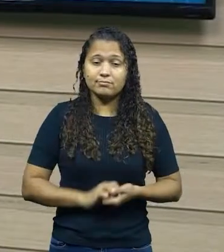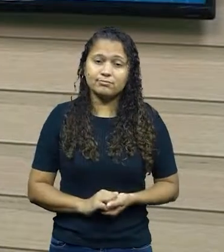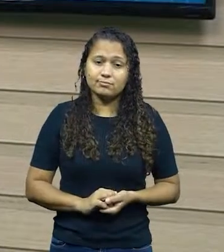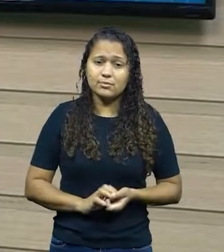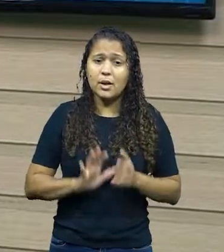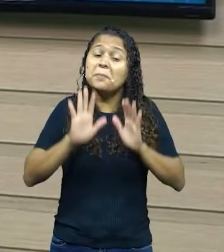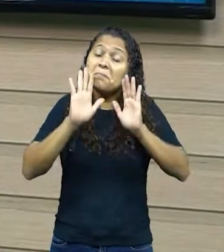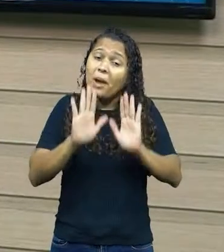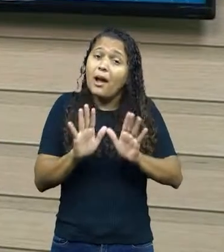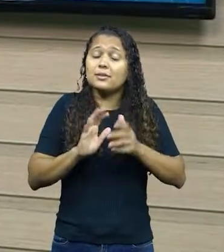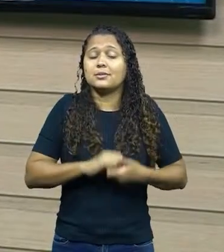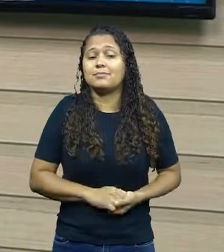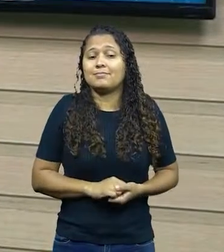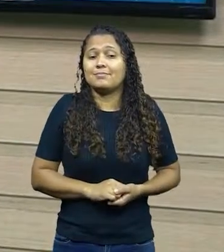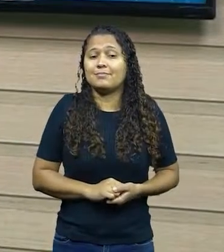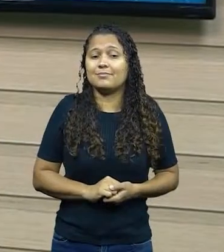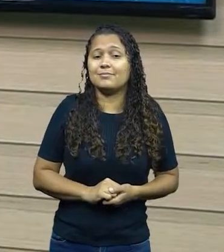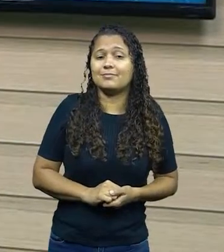que